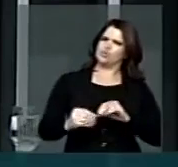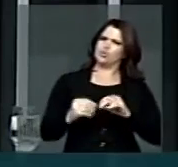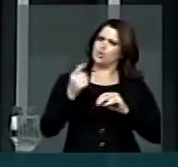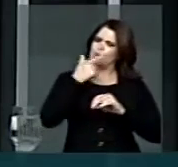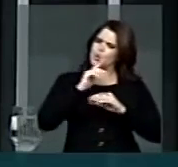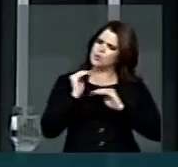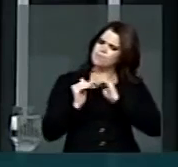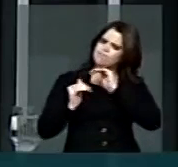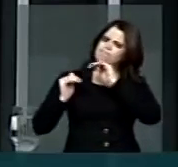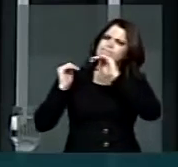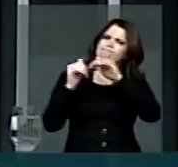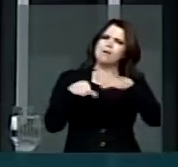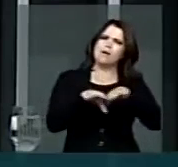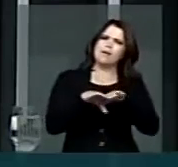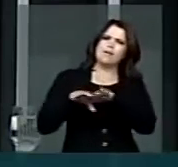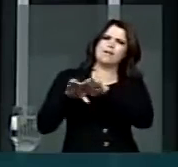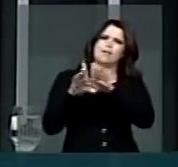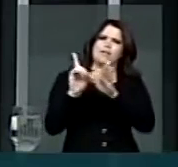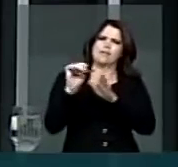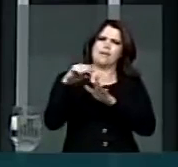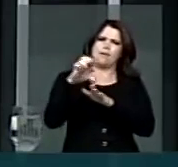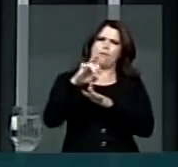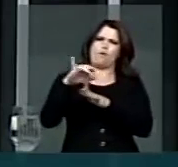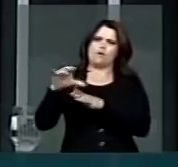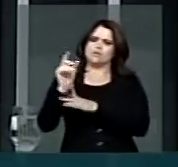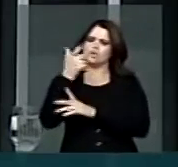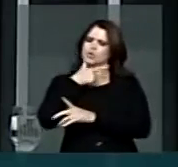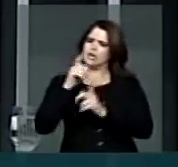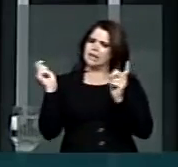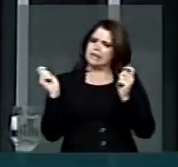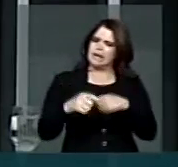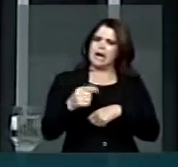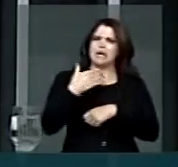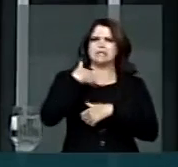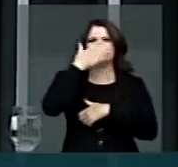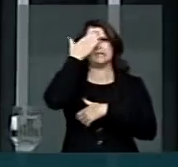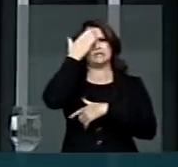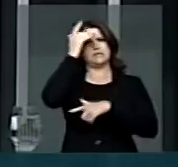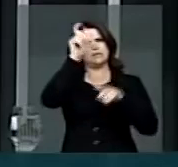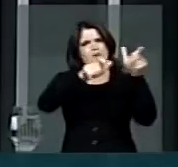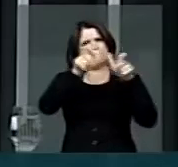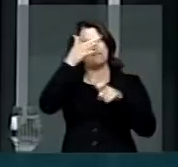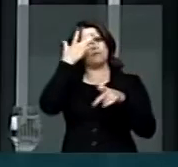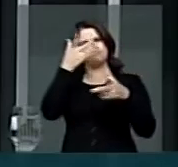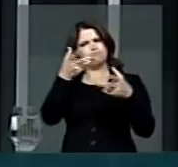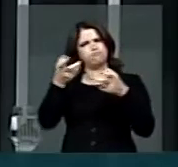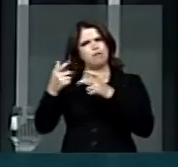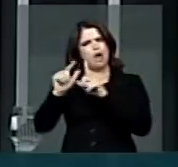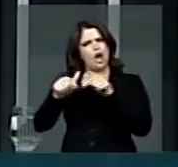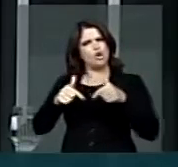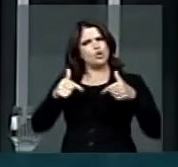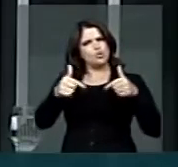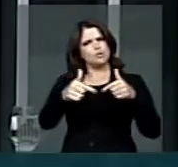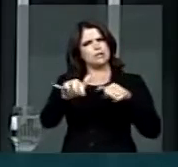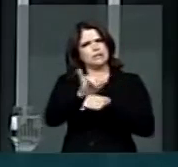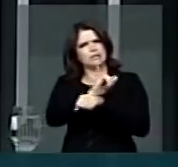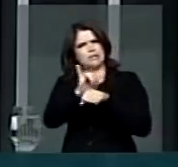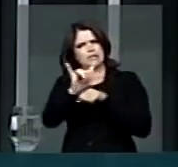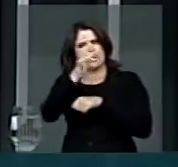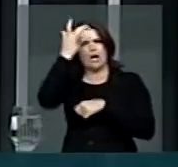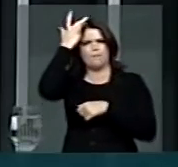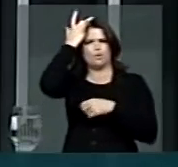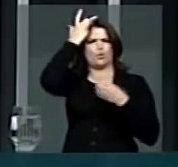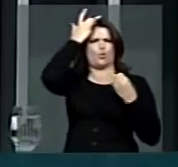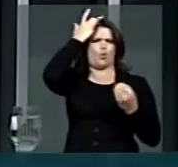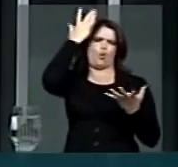democracia brasileira e os seus quadros são capazes de reconhecer e bem combater as estratégias